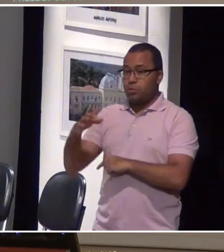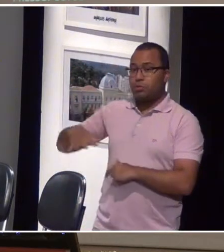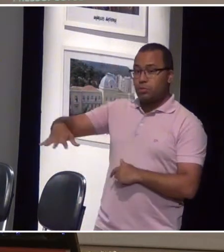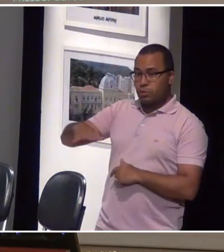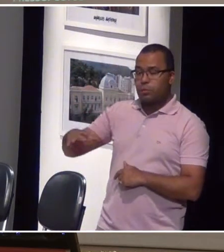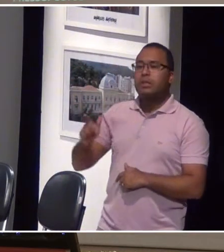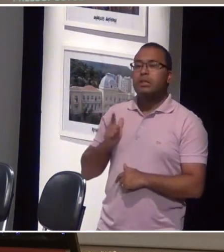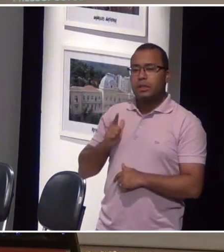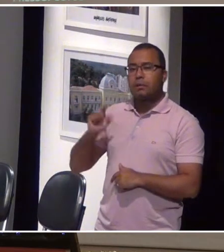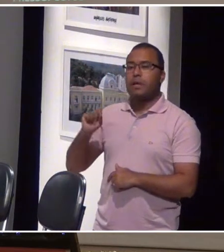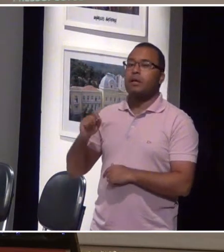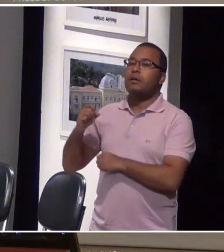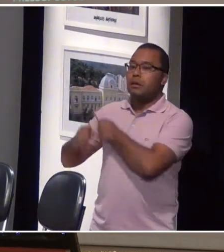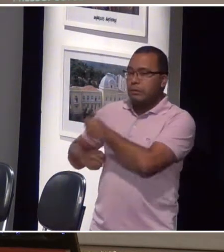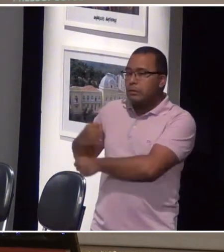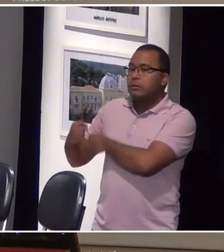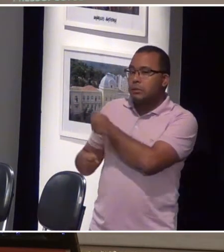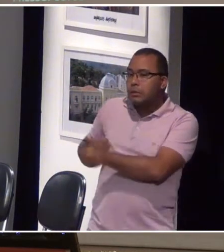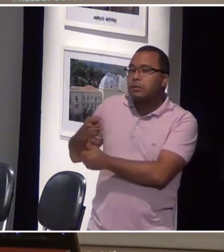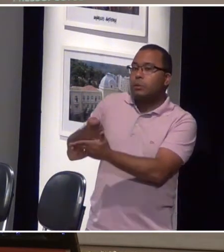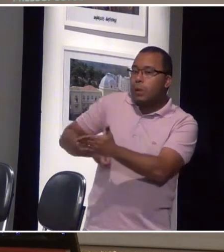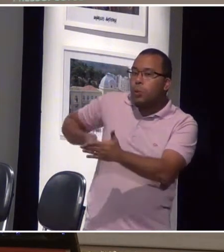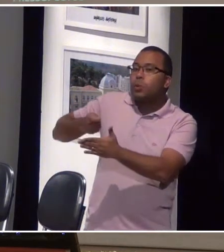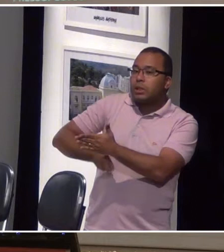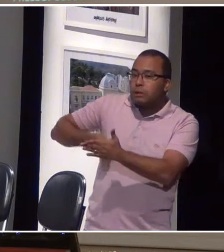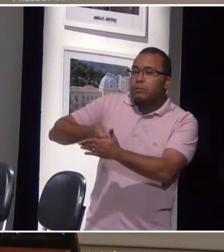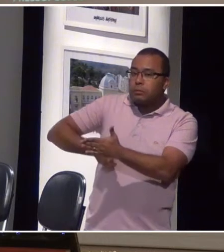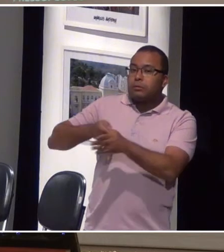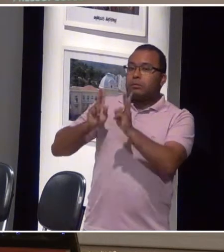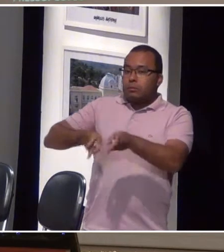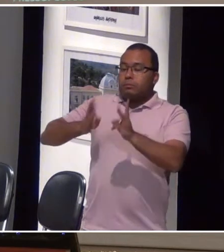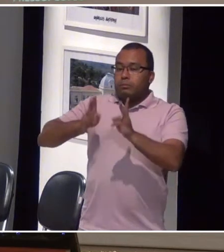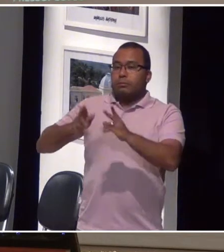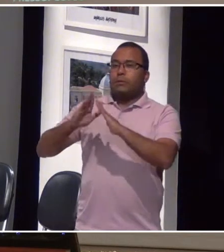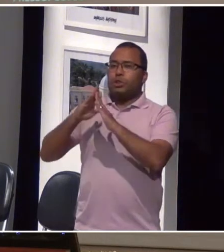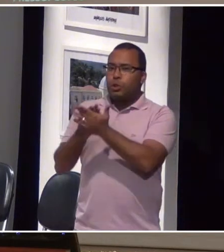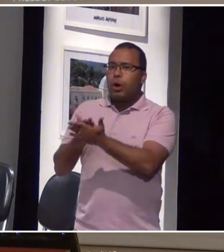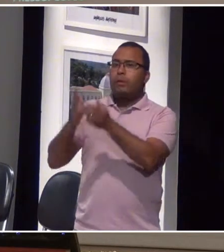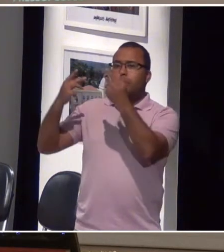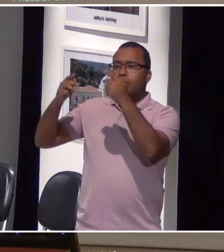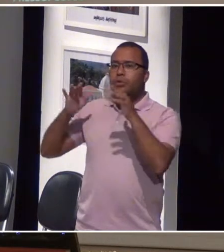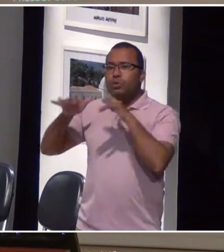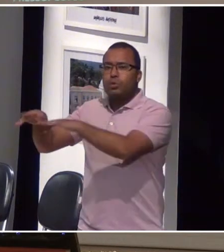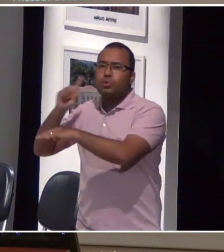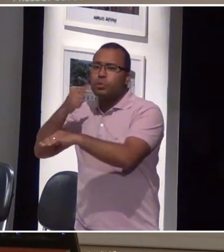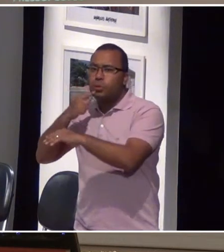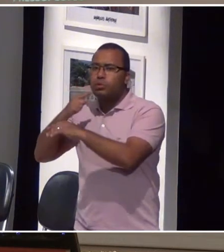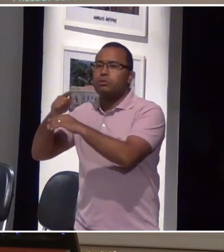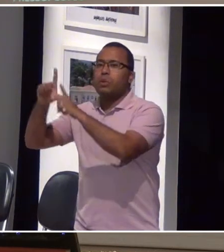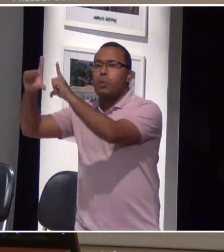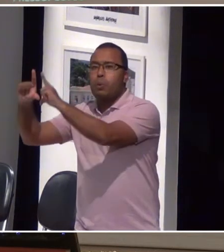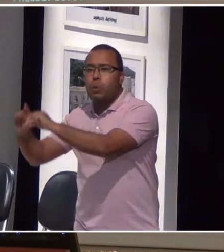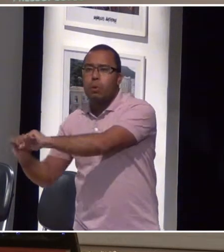Sul tem sido, nos últimos anos também, uma luta a própria continuidade de algumas escolas, porque os surdos estão